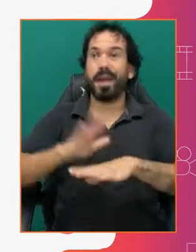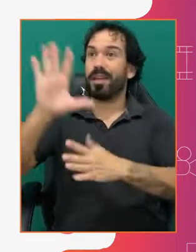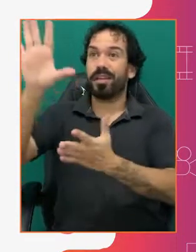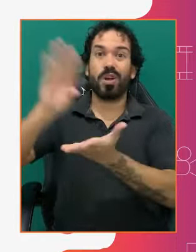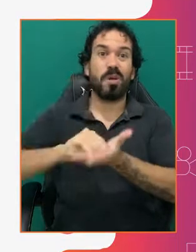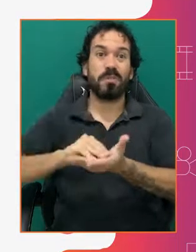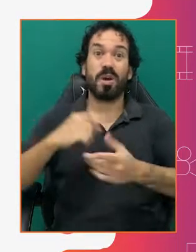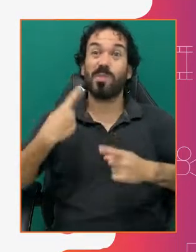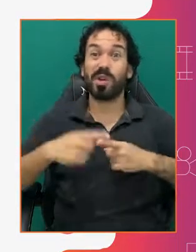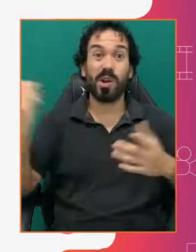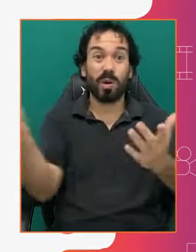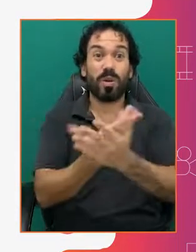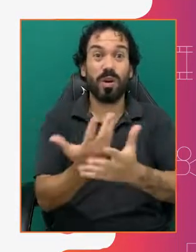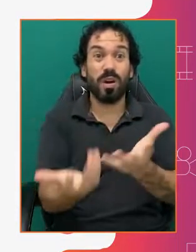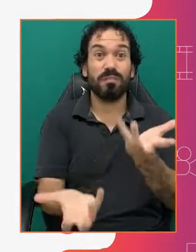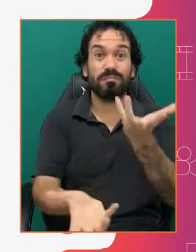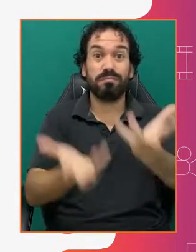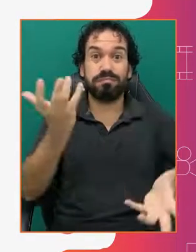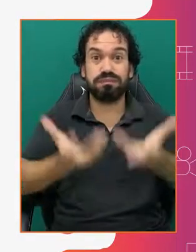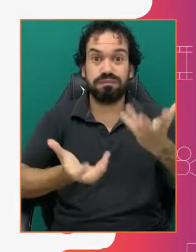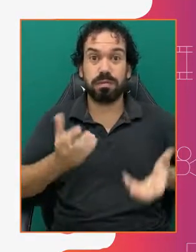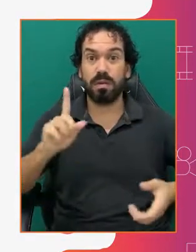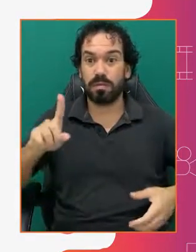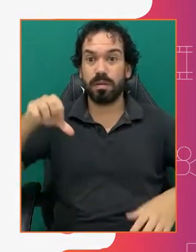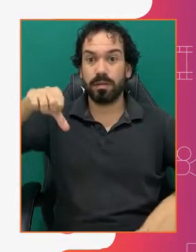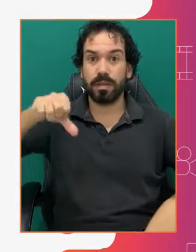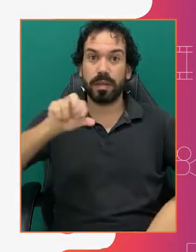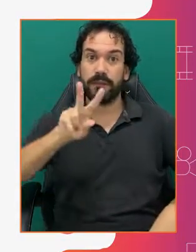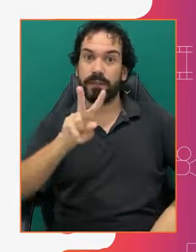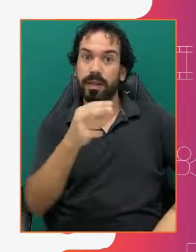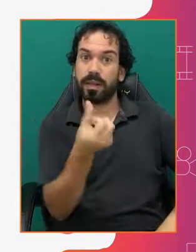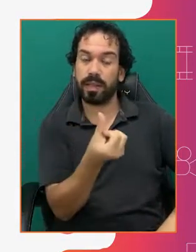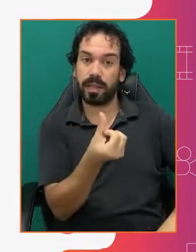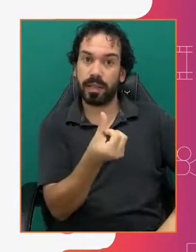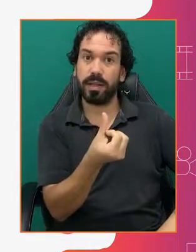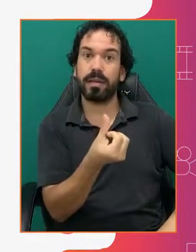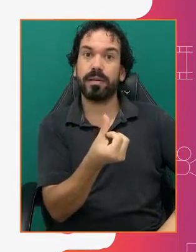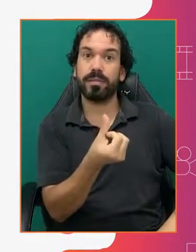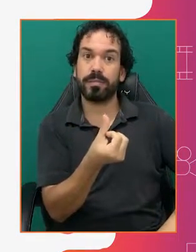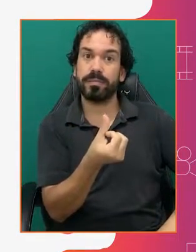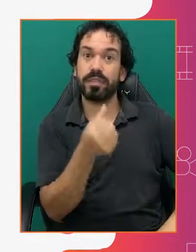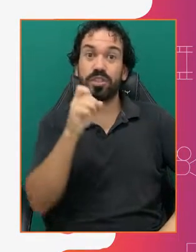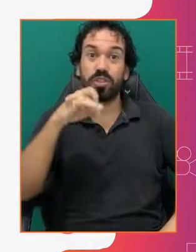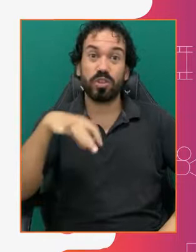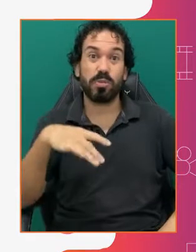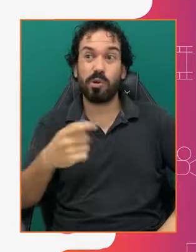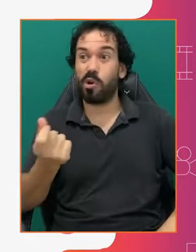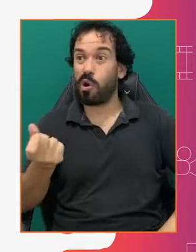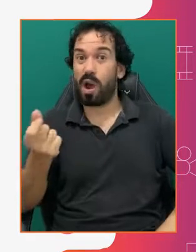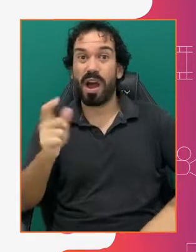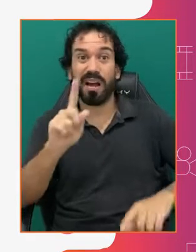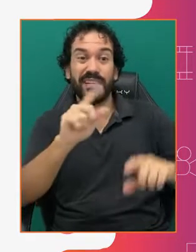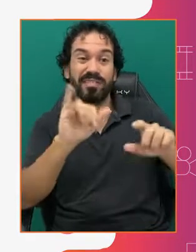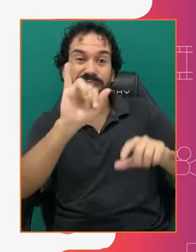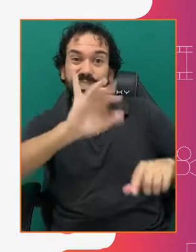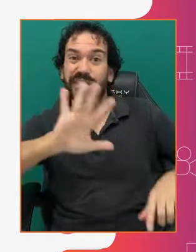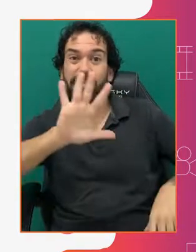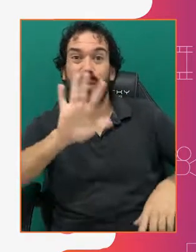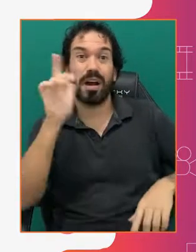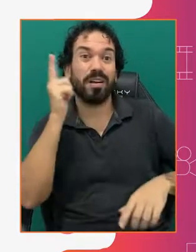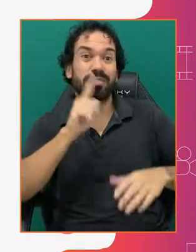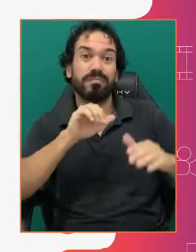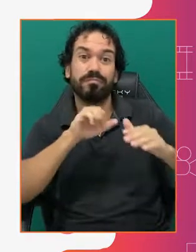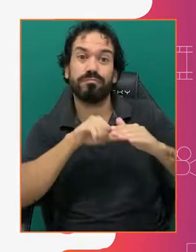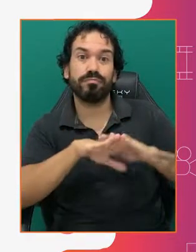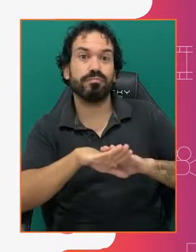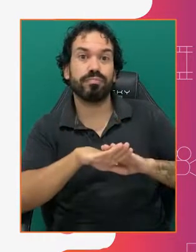por causa de um incêndio que aconteceu em 1926 e sobraram só algumas imagens conservadas